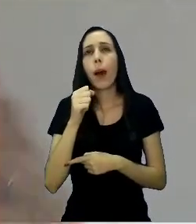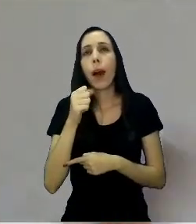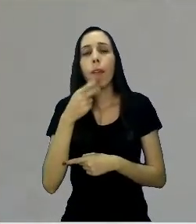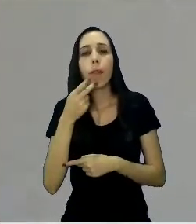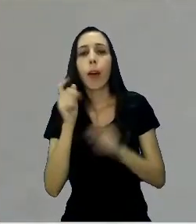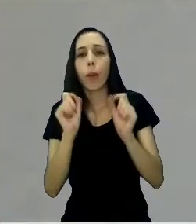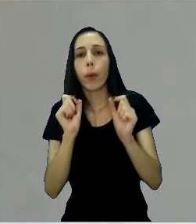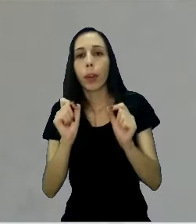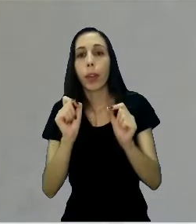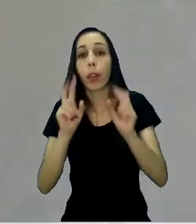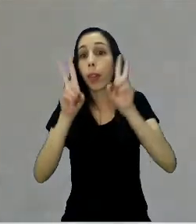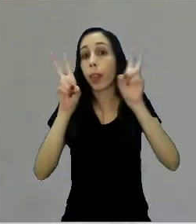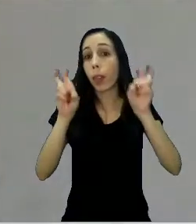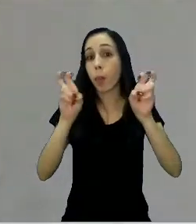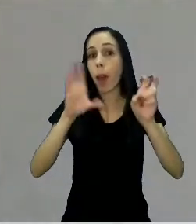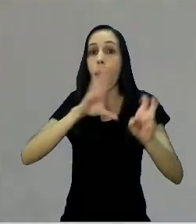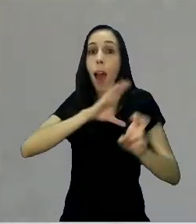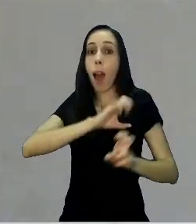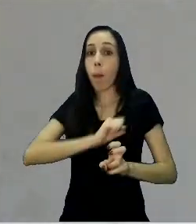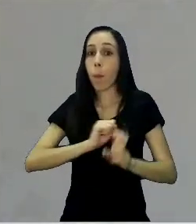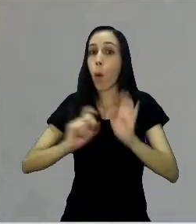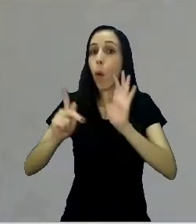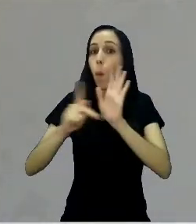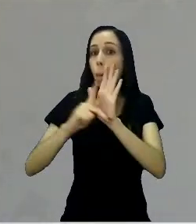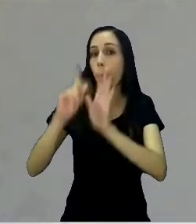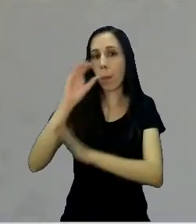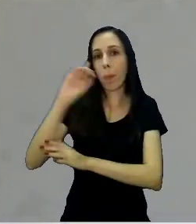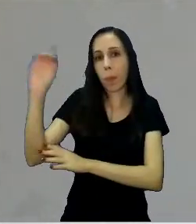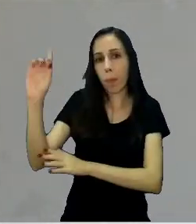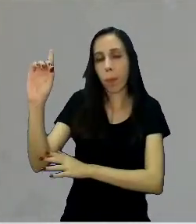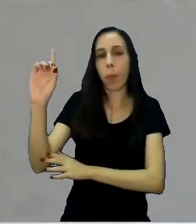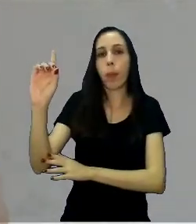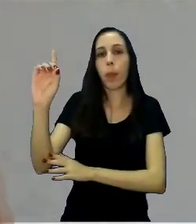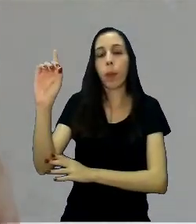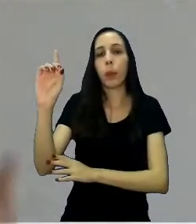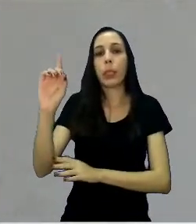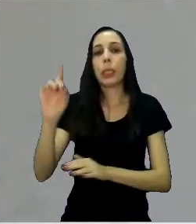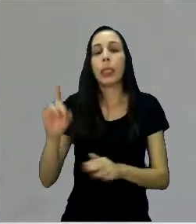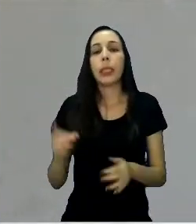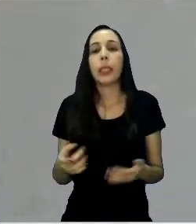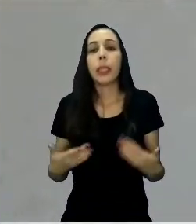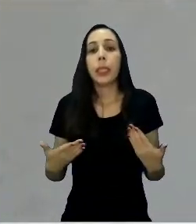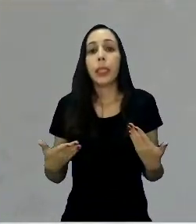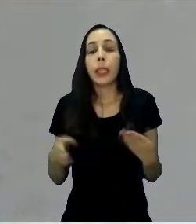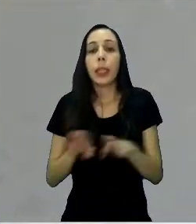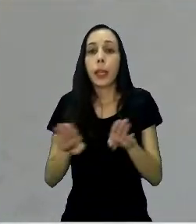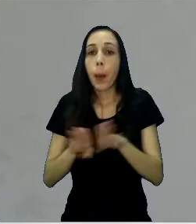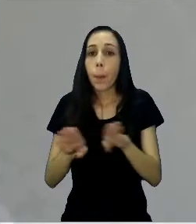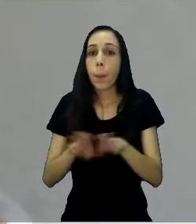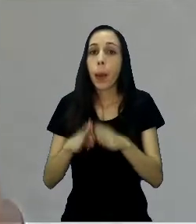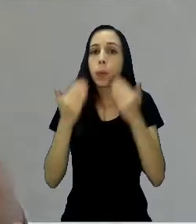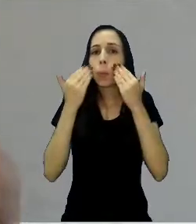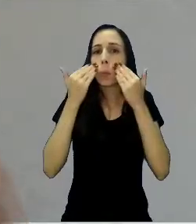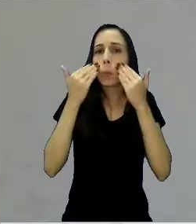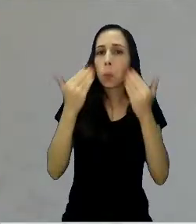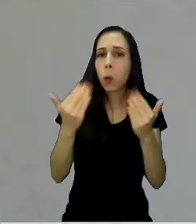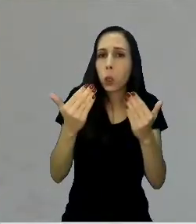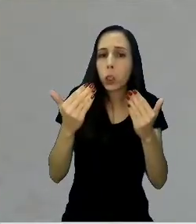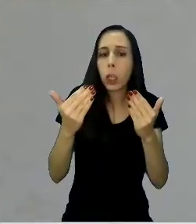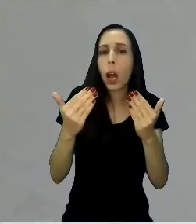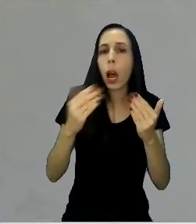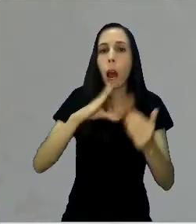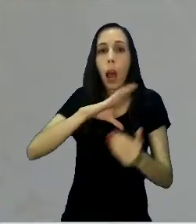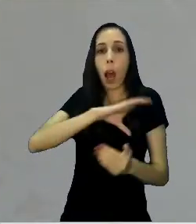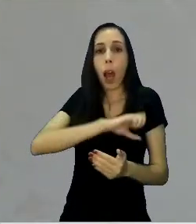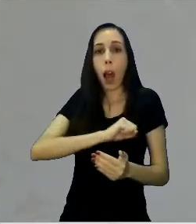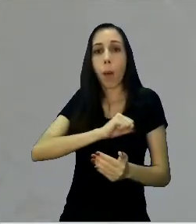foi falado sobre o amor de Deus. Sobre o amor de Deus e a revelação